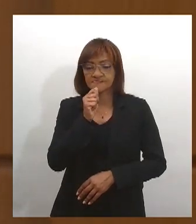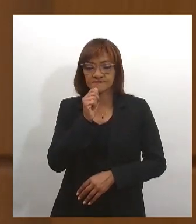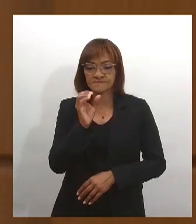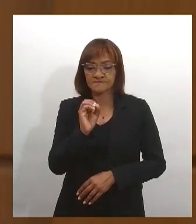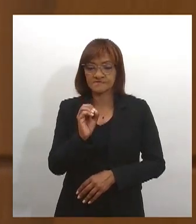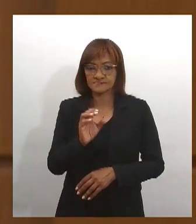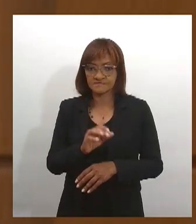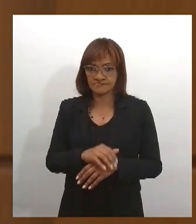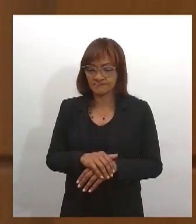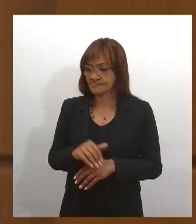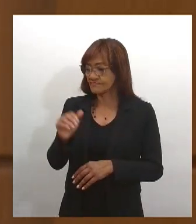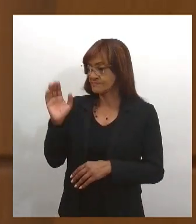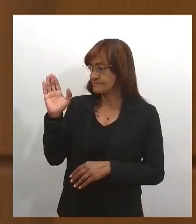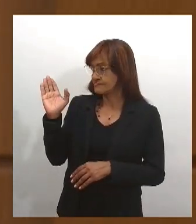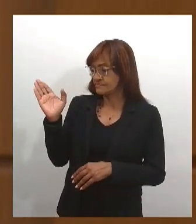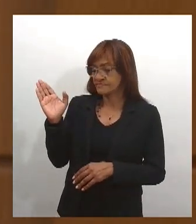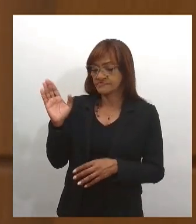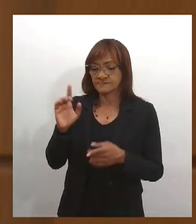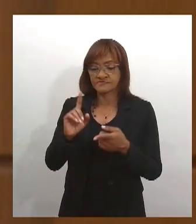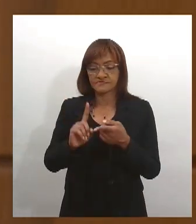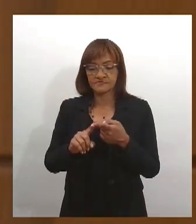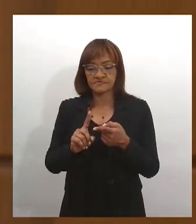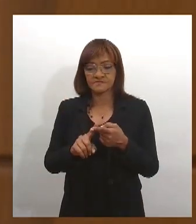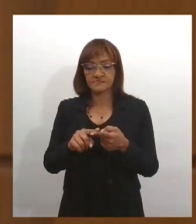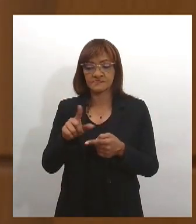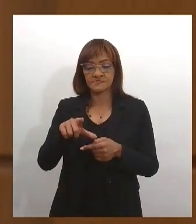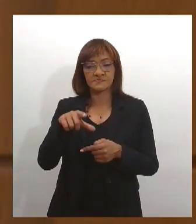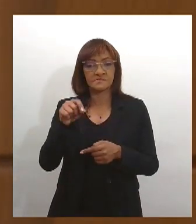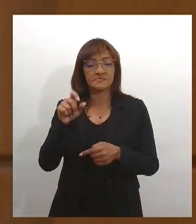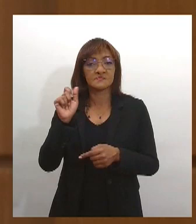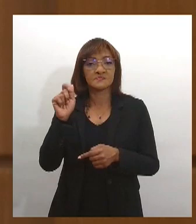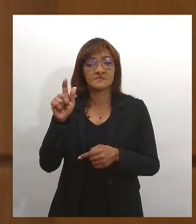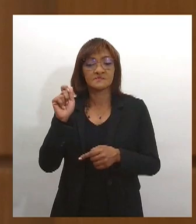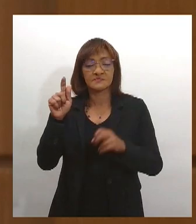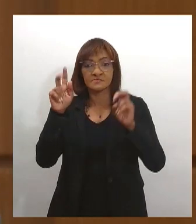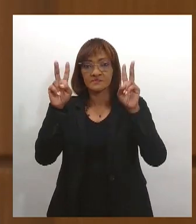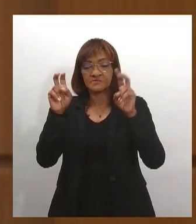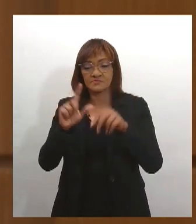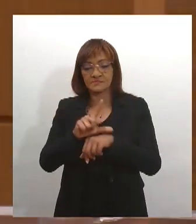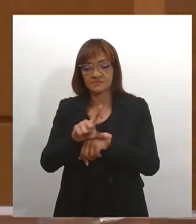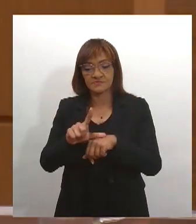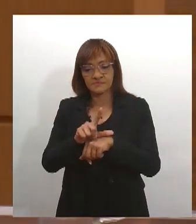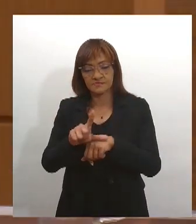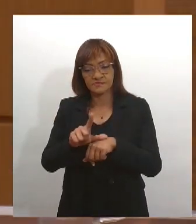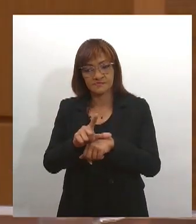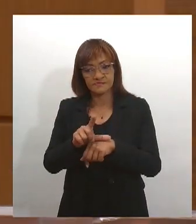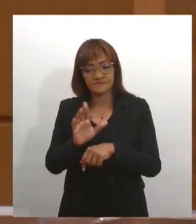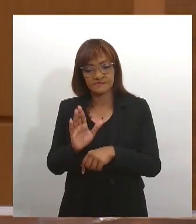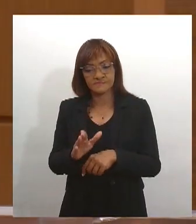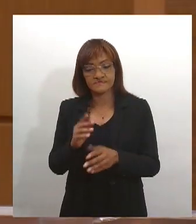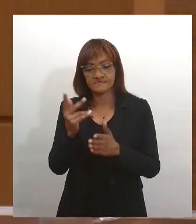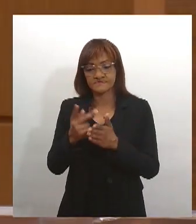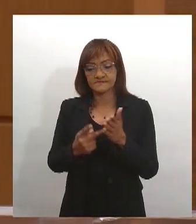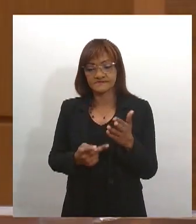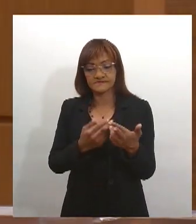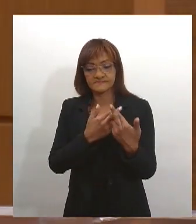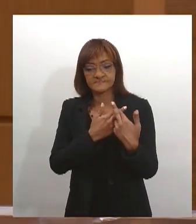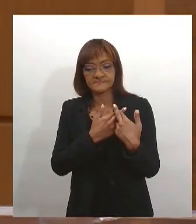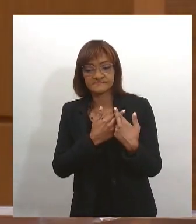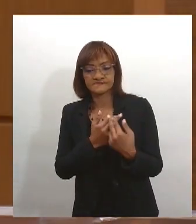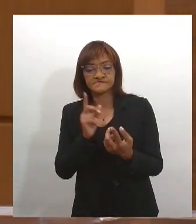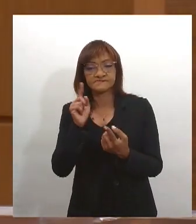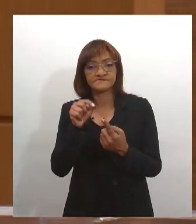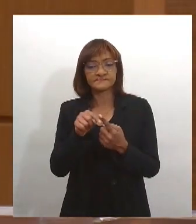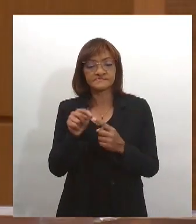PV, abordou a campanha Agosto Lilás e falou do projeto de lei de sua autoria, que visa a instalação de tendas